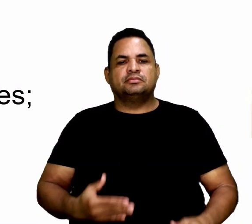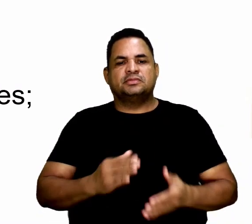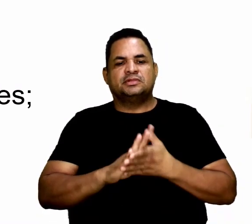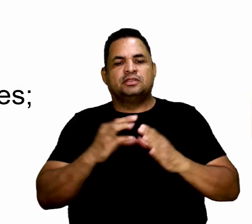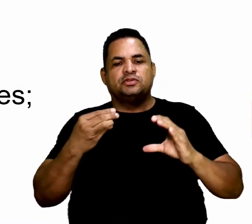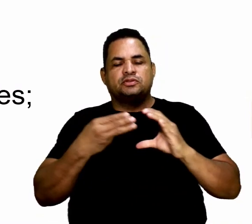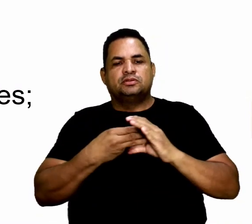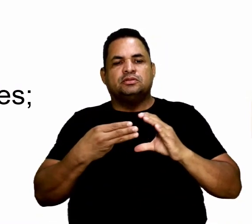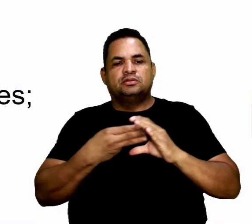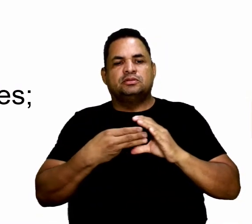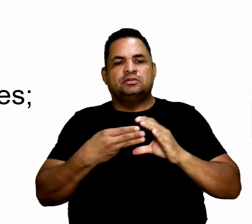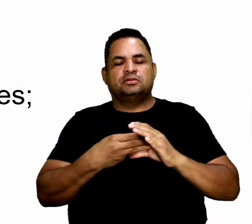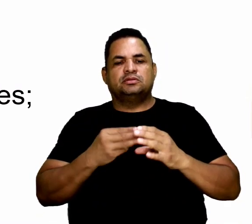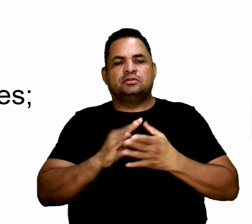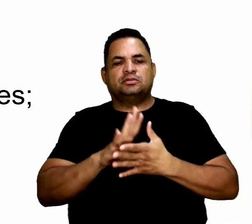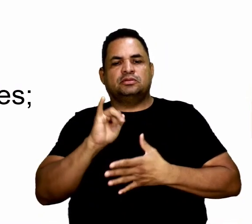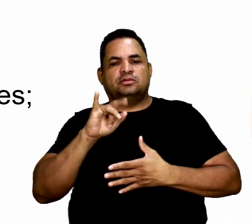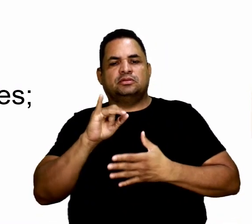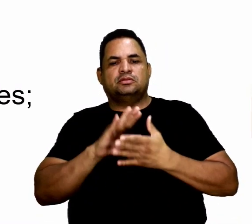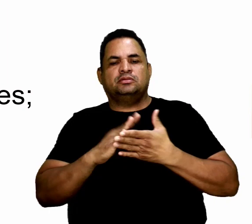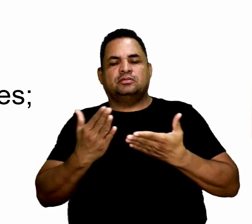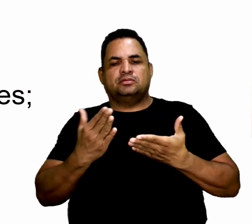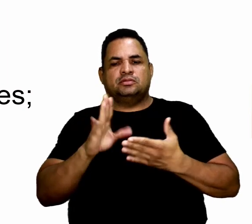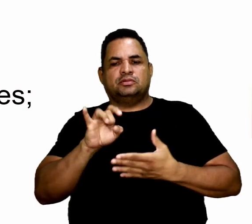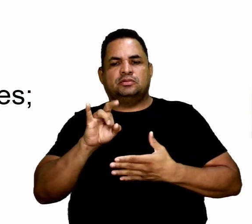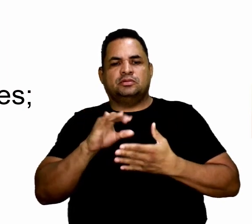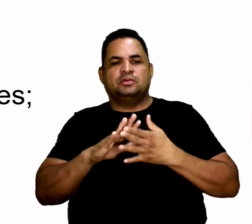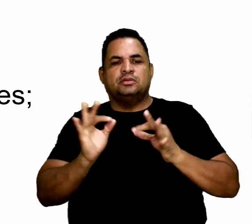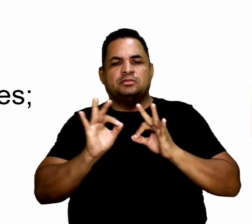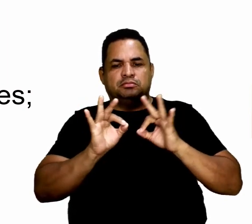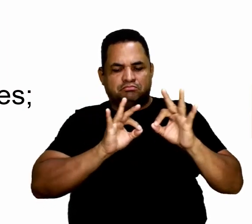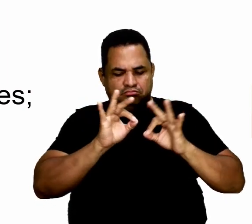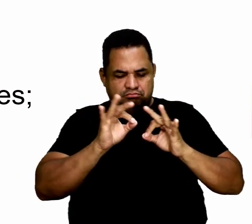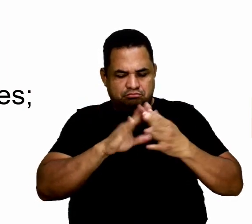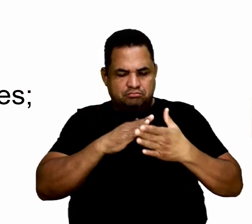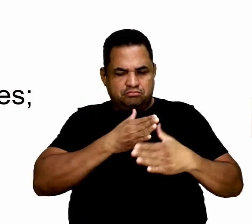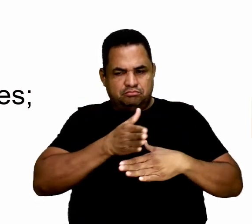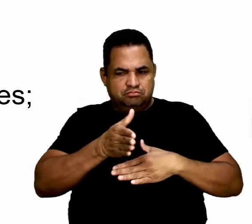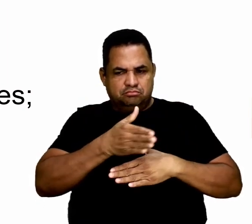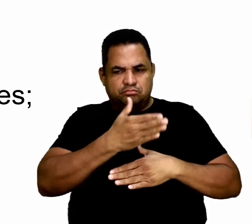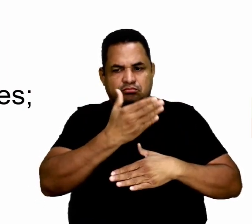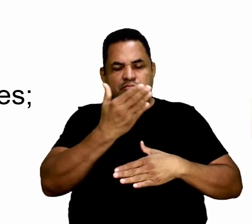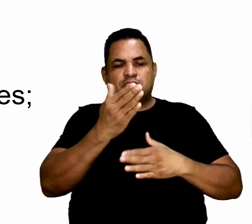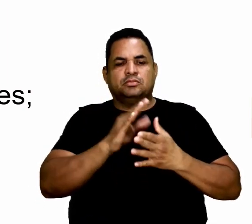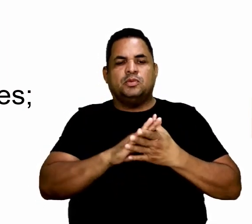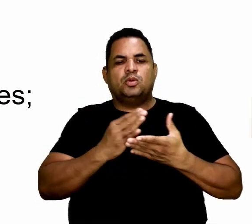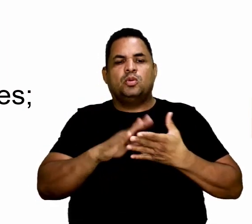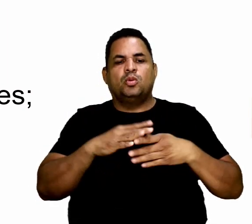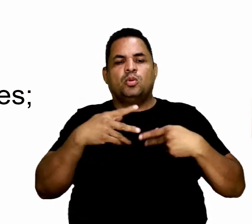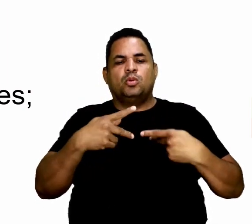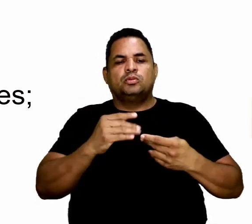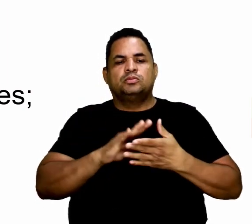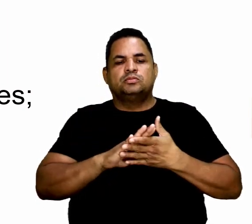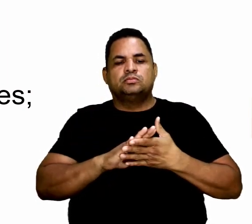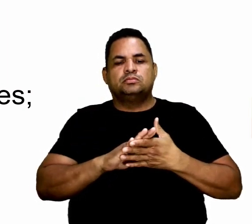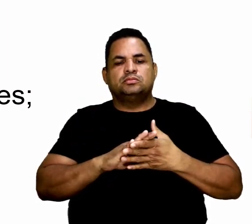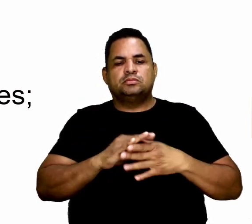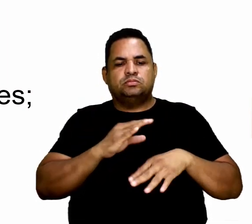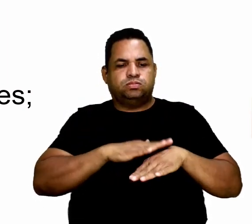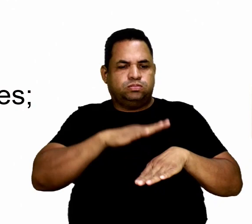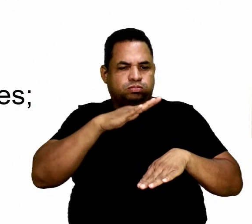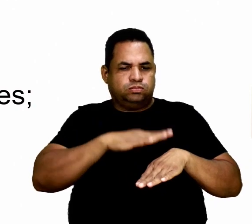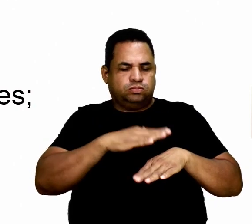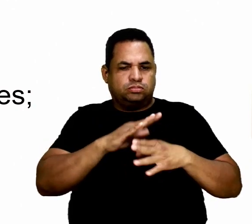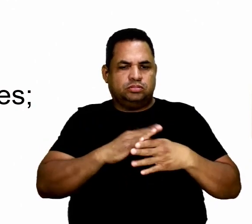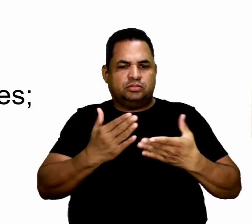vão realizar o processo de fagocitose ou endocitose, driblando aí os corpos estranhos. E as barreiras inflamatórias que